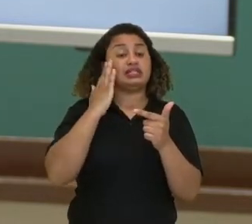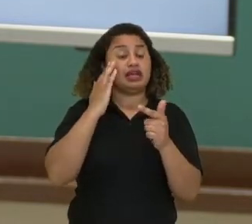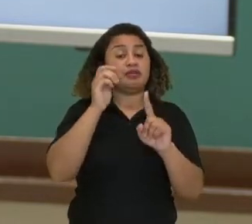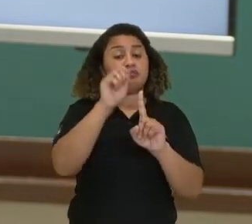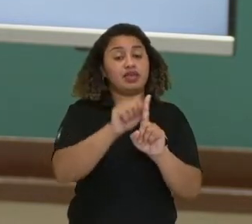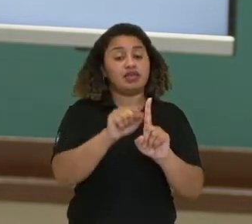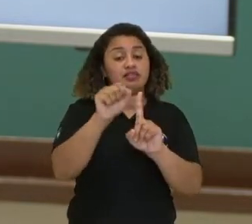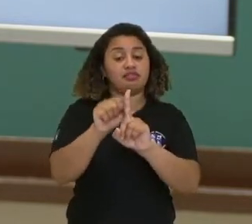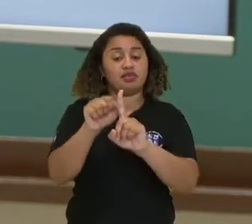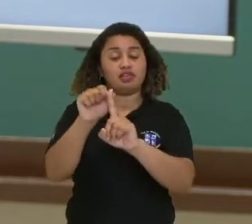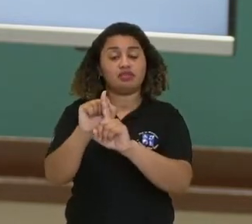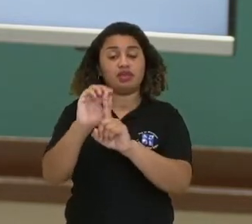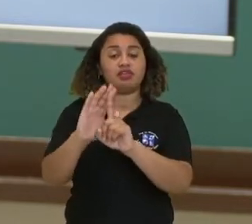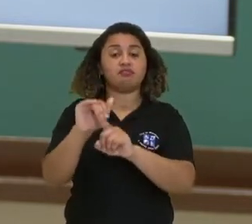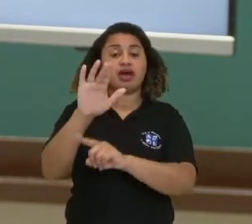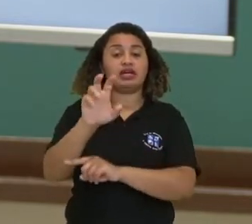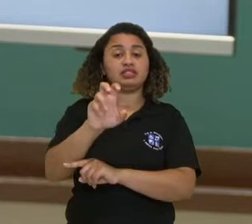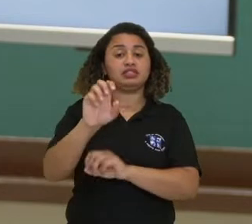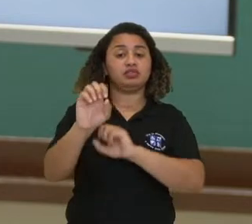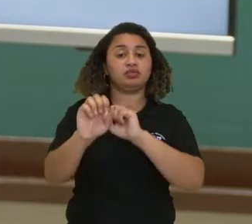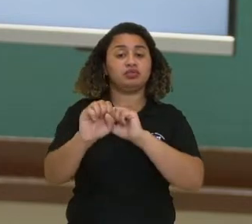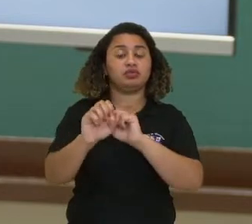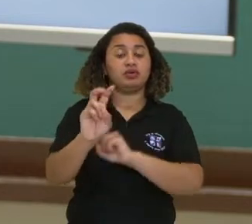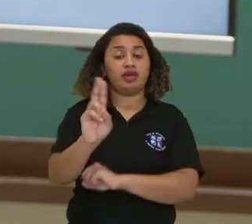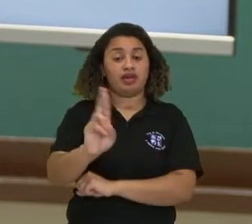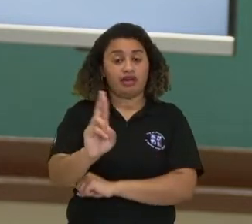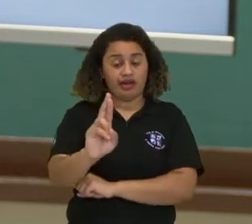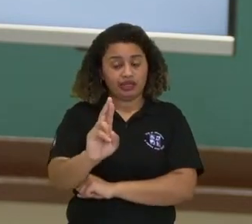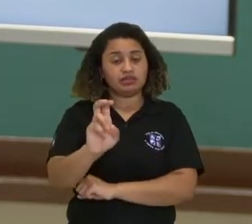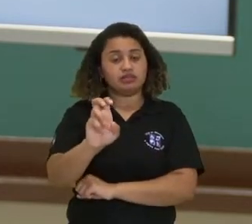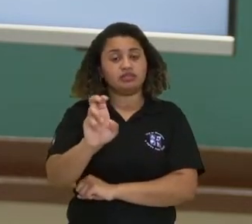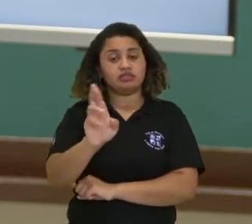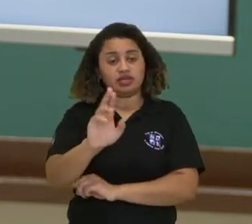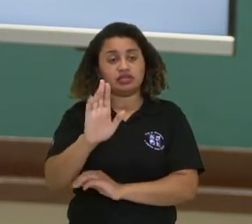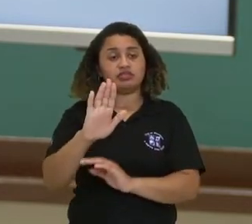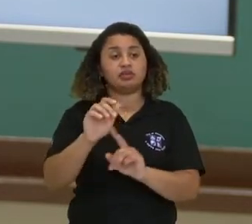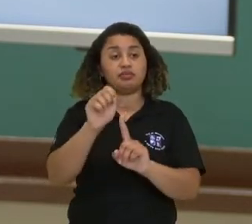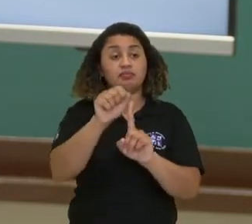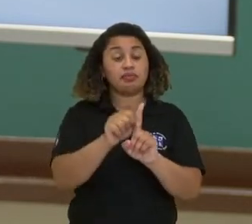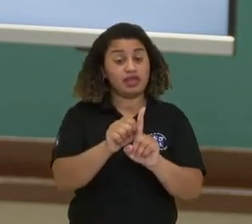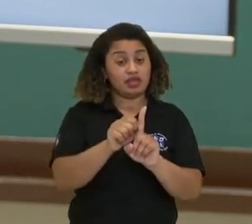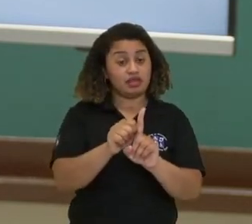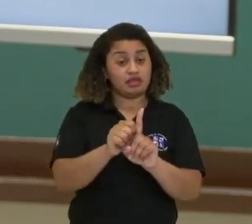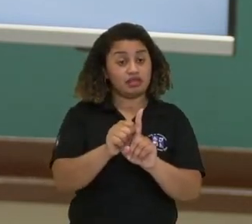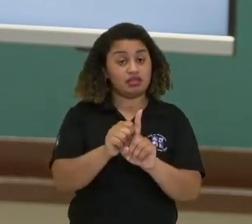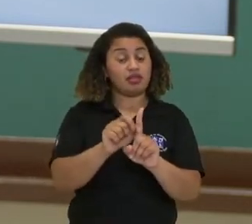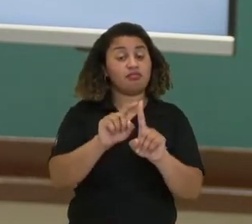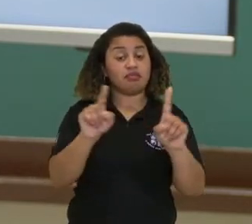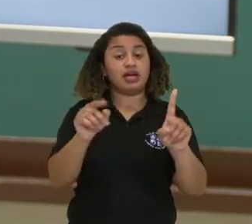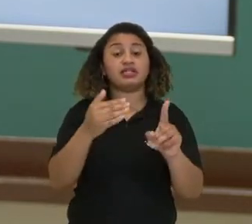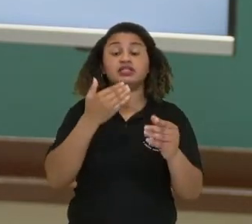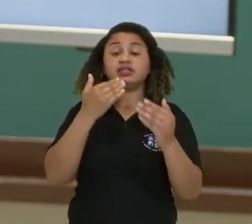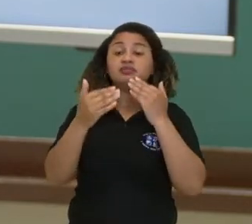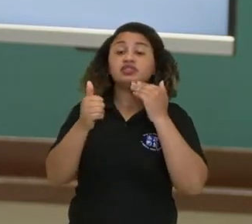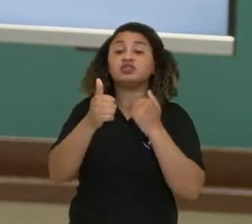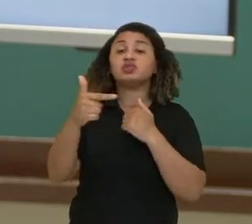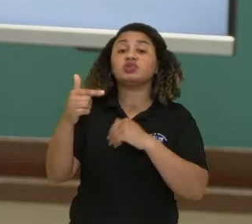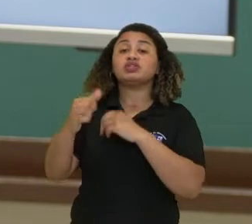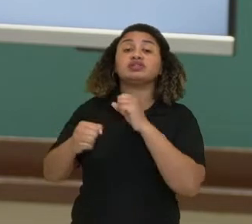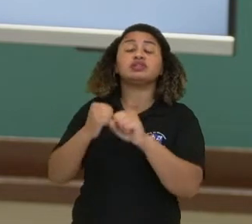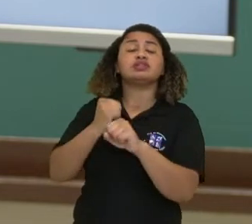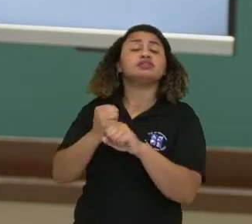mês vai aumentar R$ 5,00, né? Notem que aumenta ao mês e ele está pedindo 12 anos.